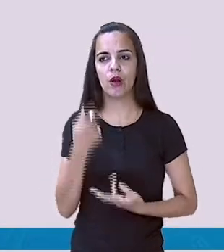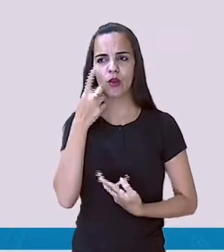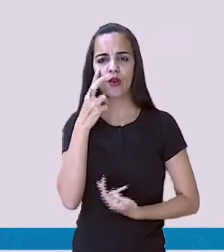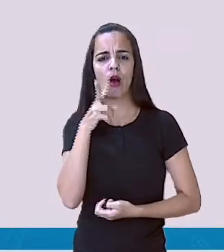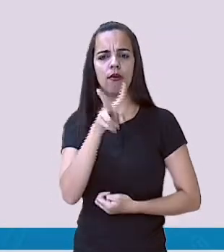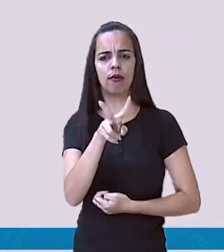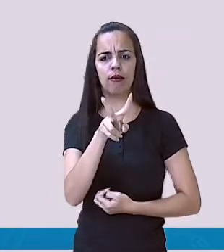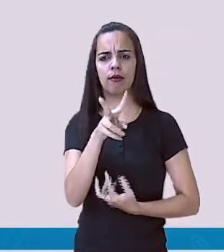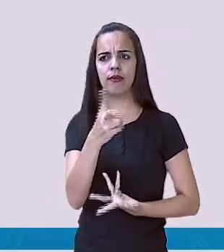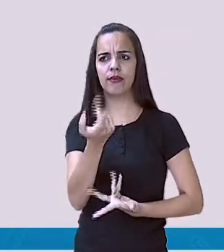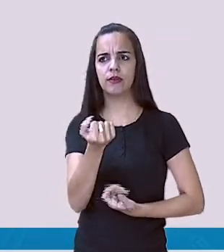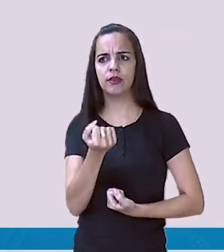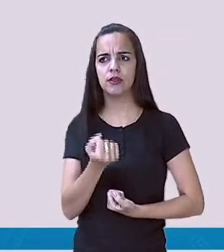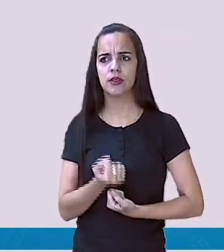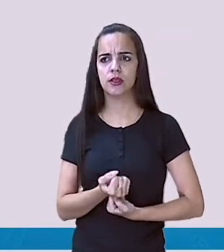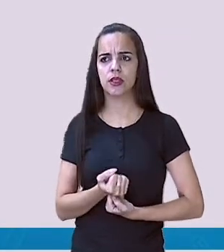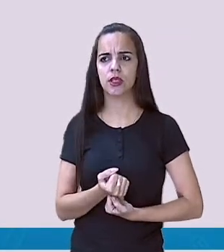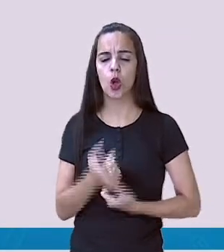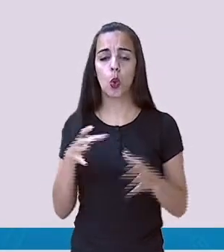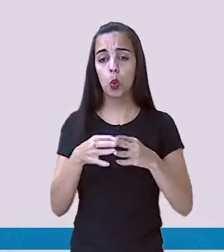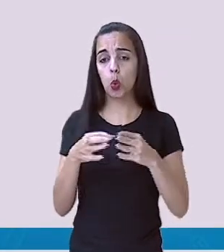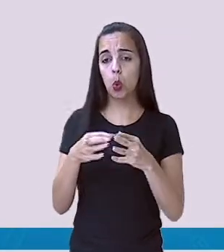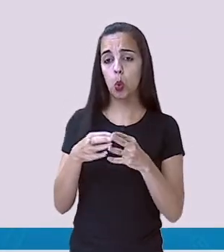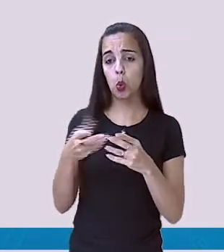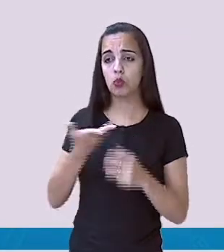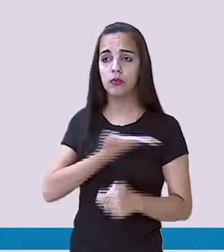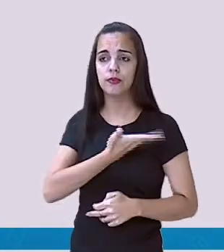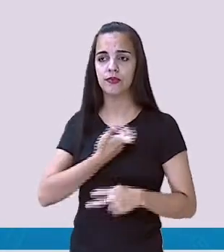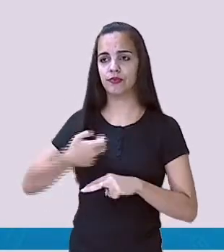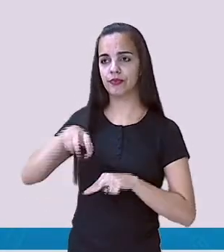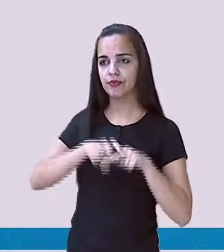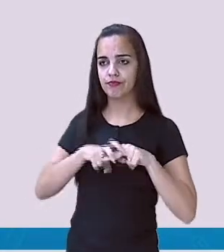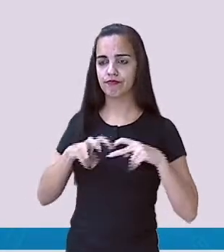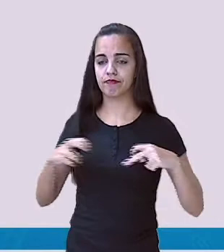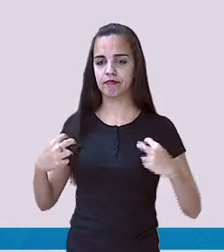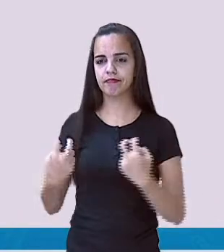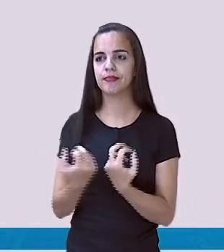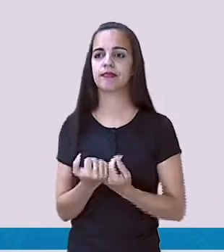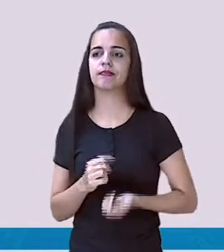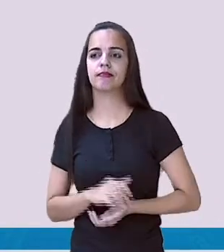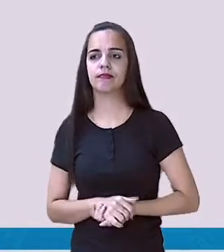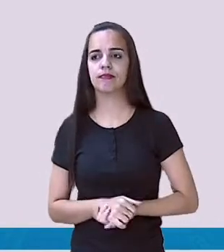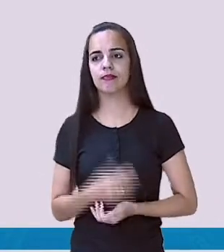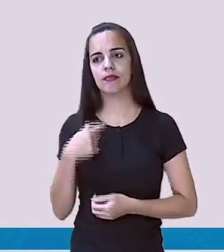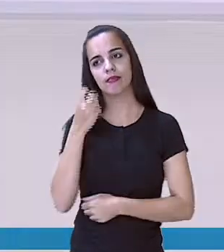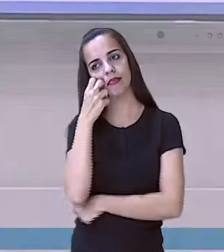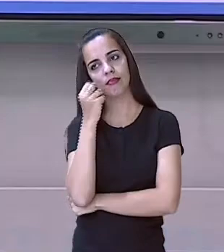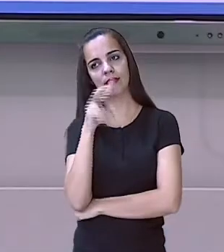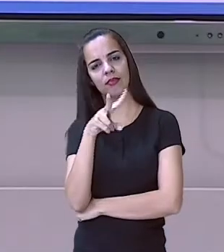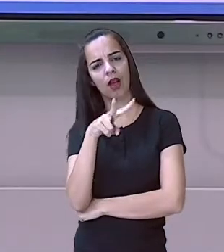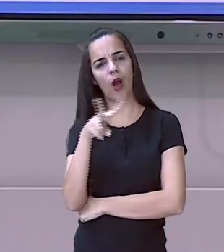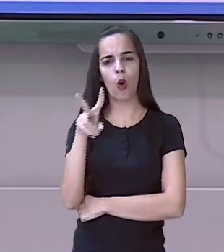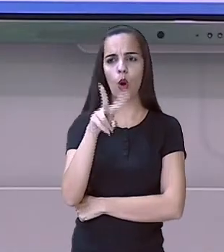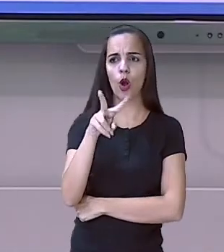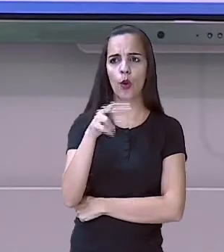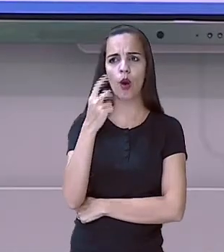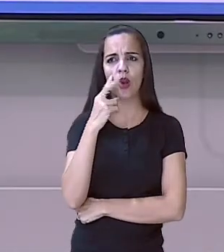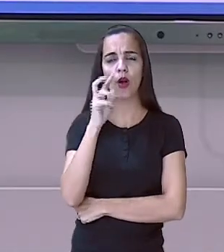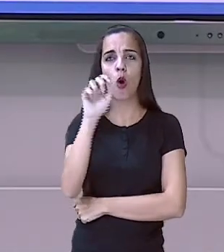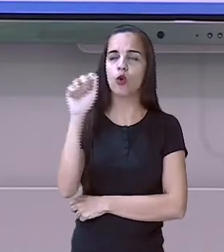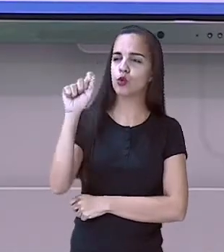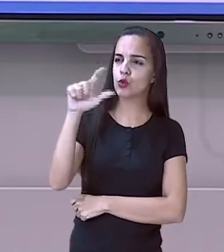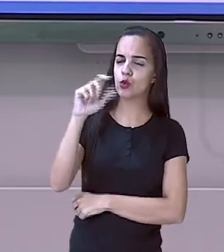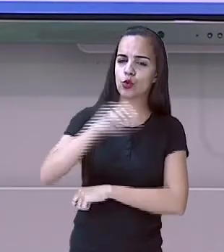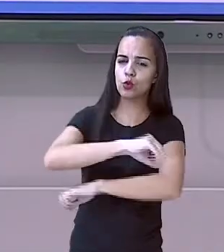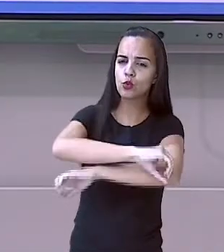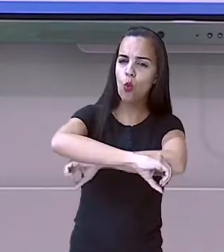eu estou lá com um grupo de amigos observando, por exemplo, o pôr do sol. Aquela paisagem muito linda, mas